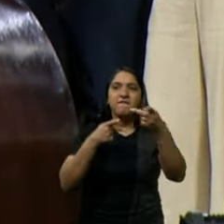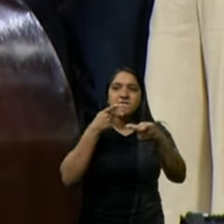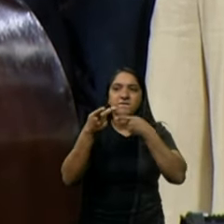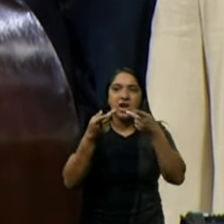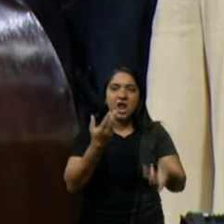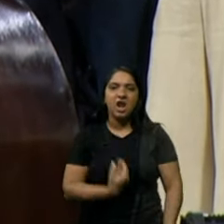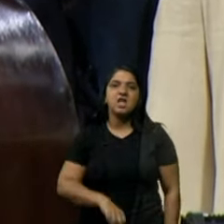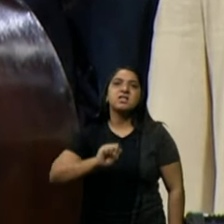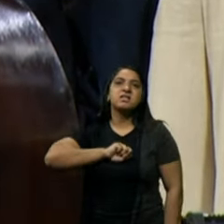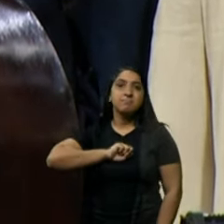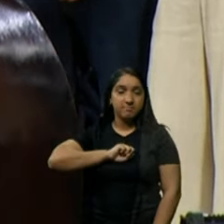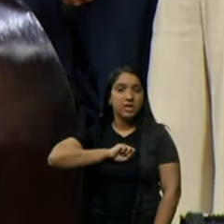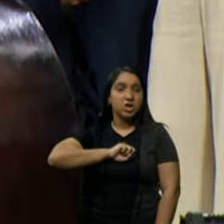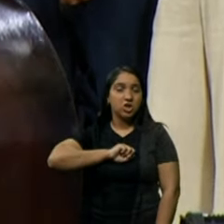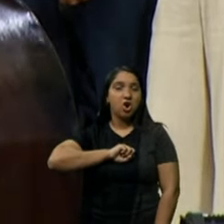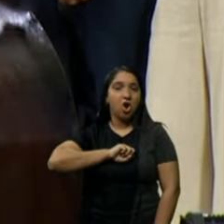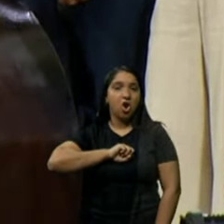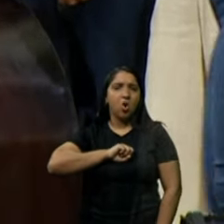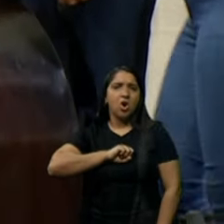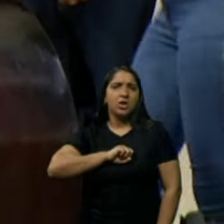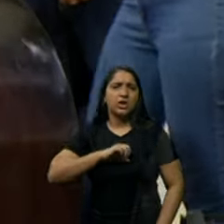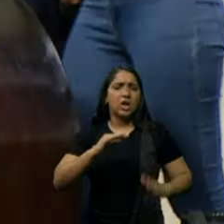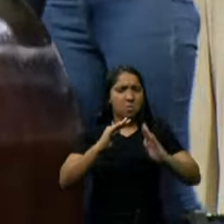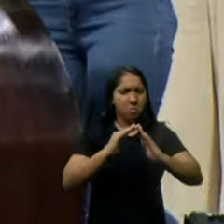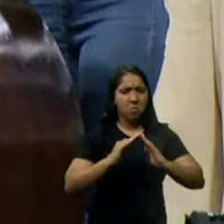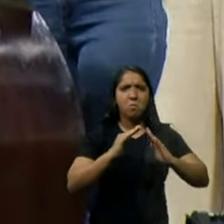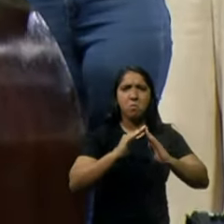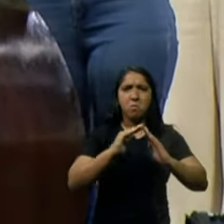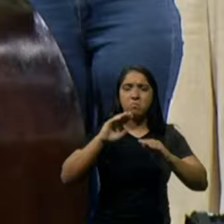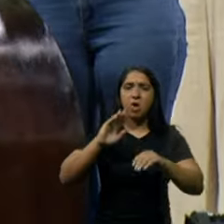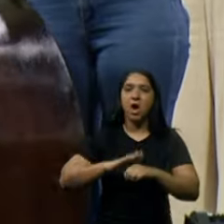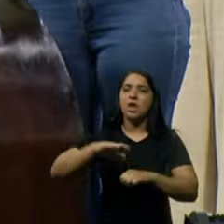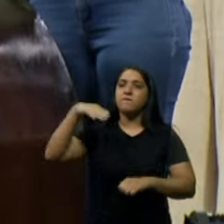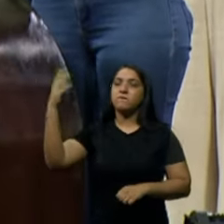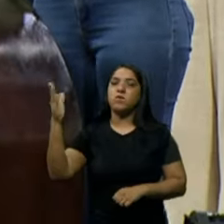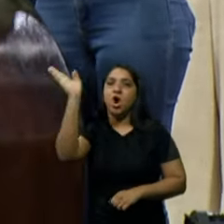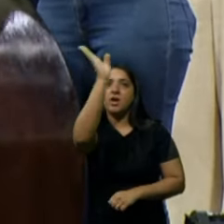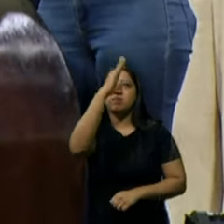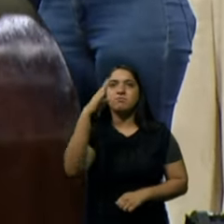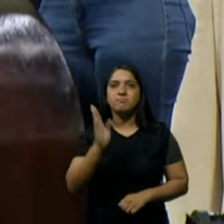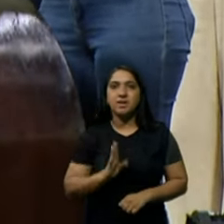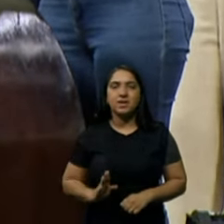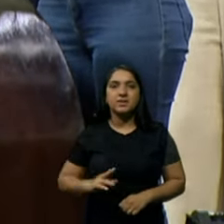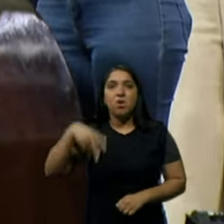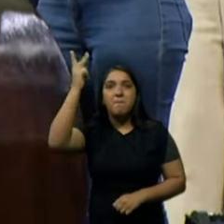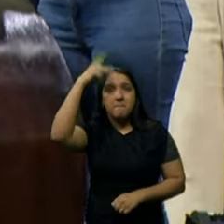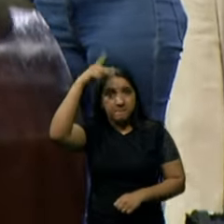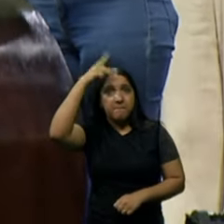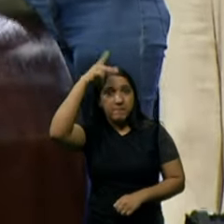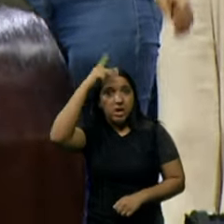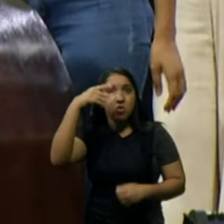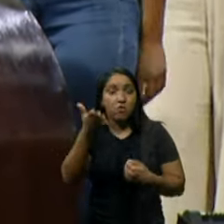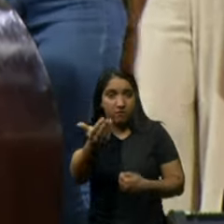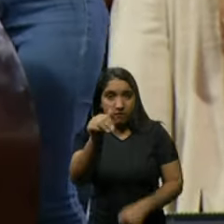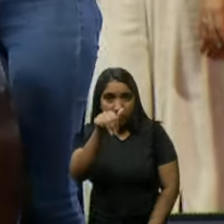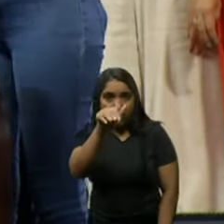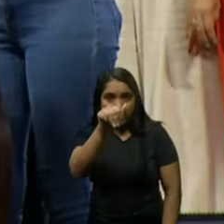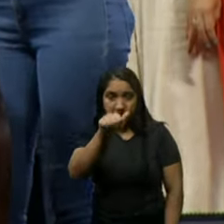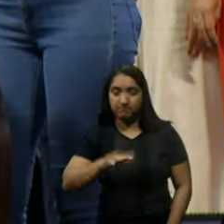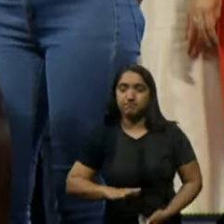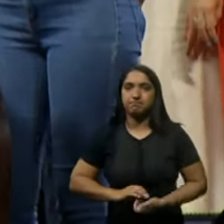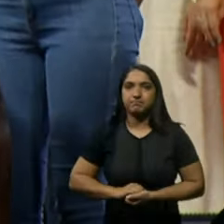seja que seja natural de algum país fora do Brasil Marco do Peru vem Marco peruano a